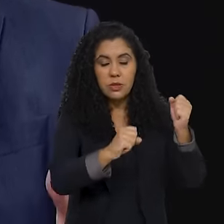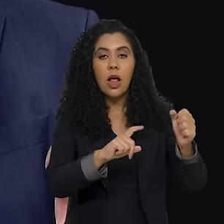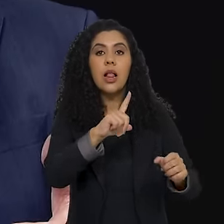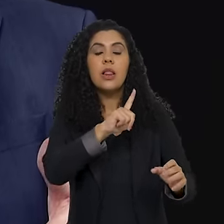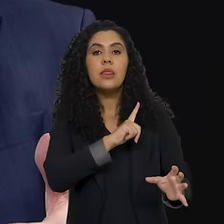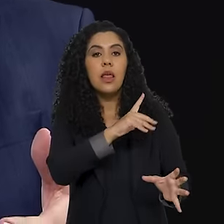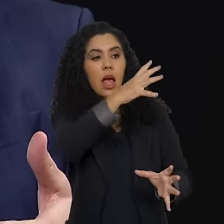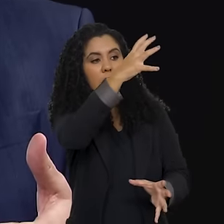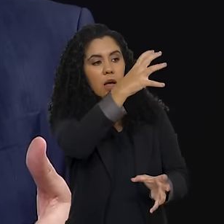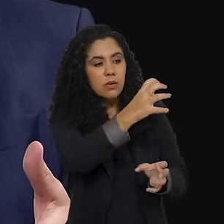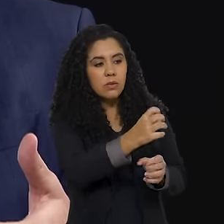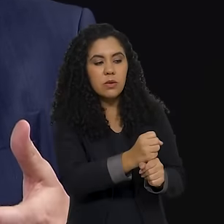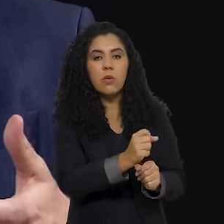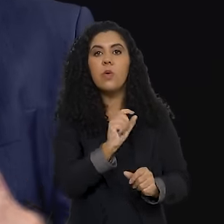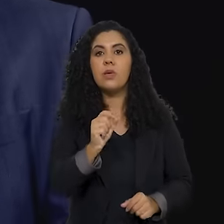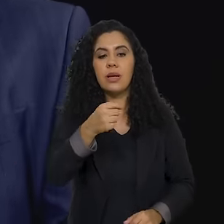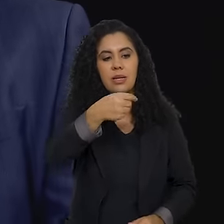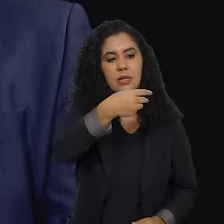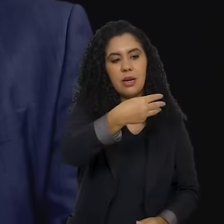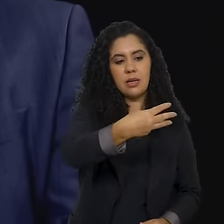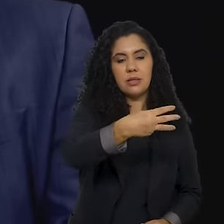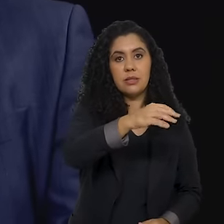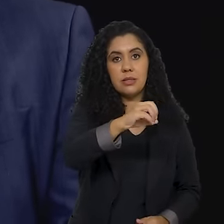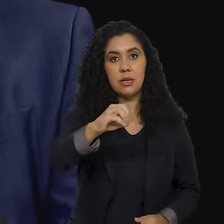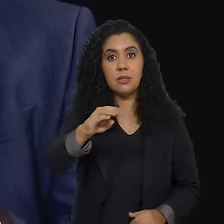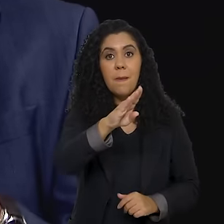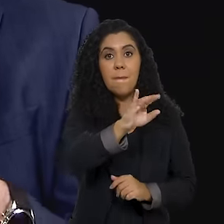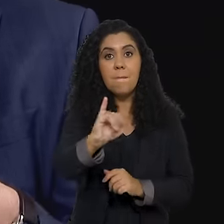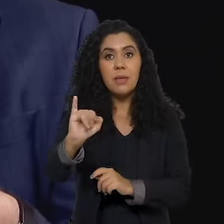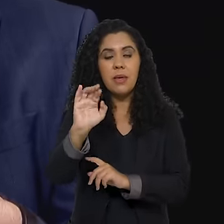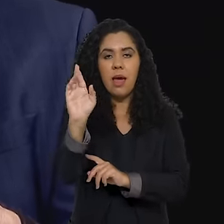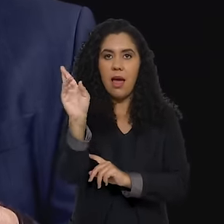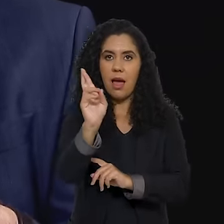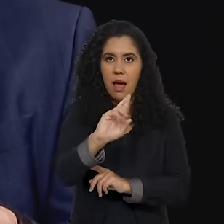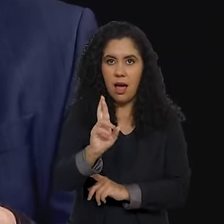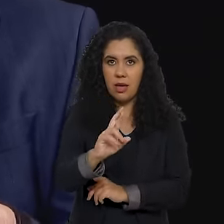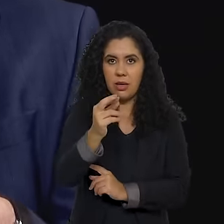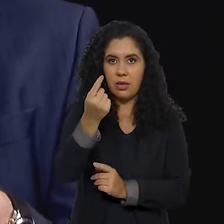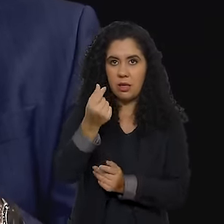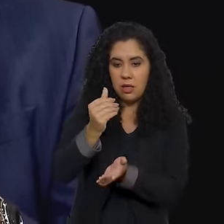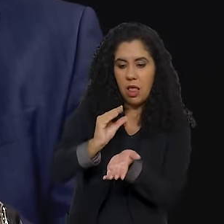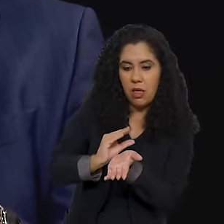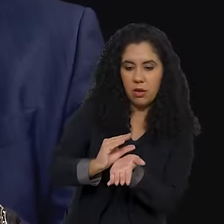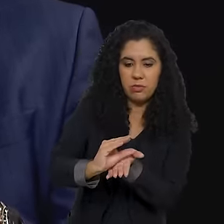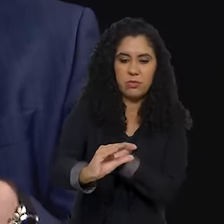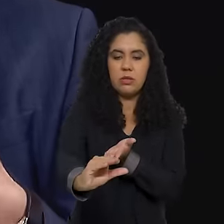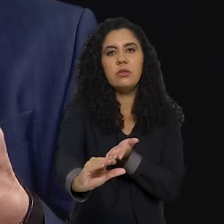temos 300 bilhões de reais de investimentos,